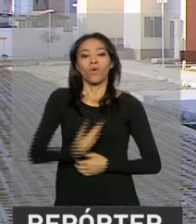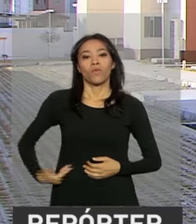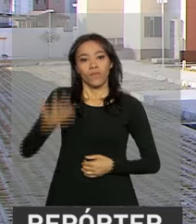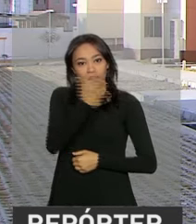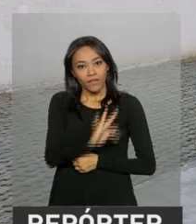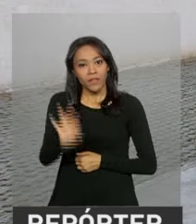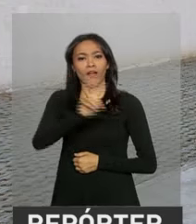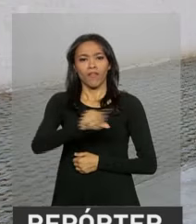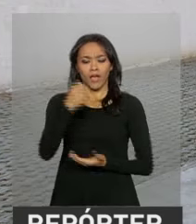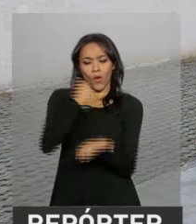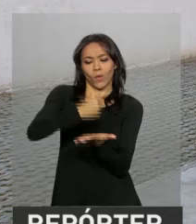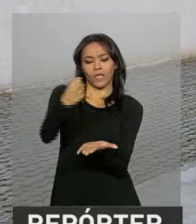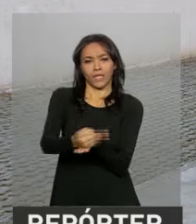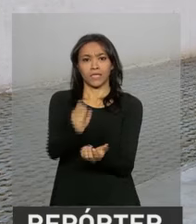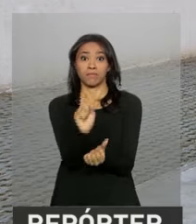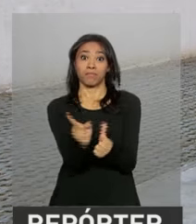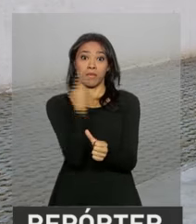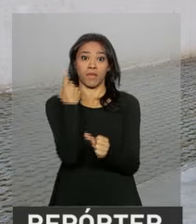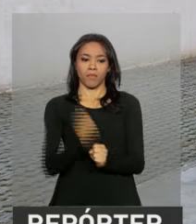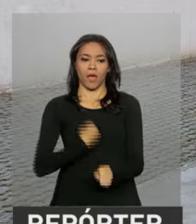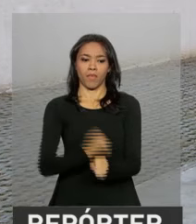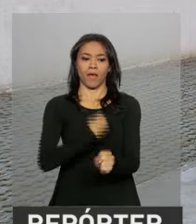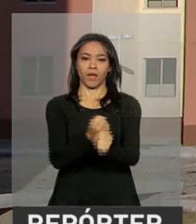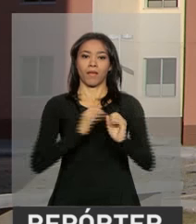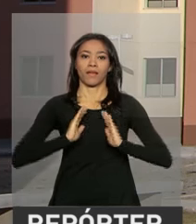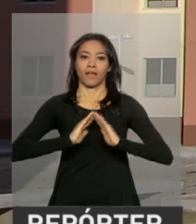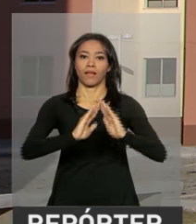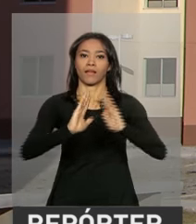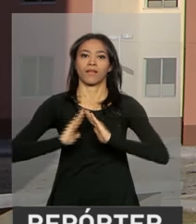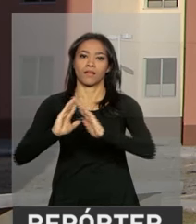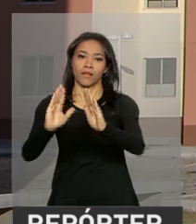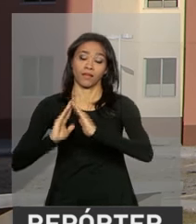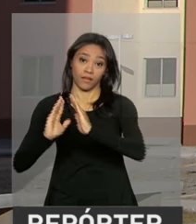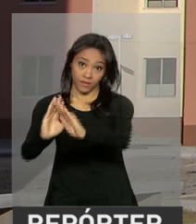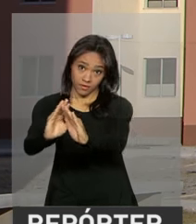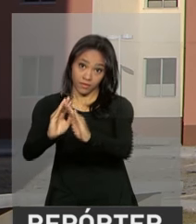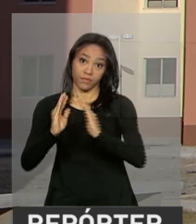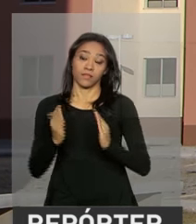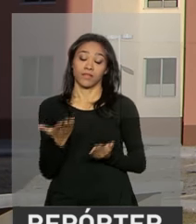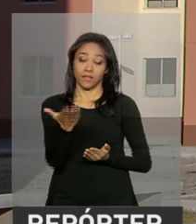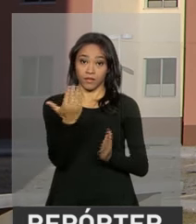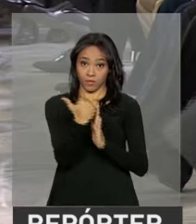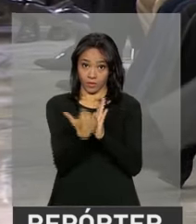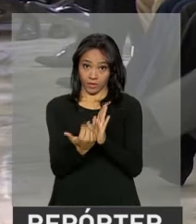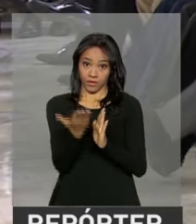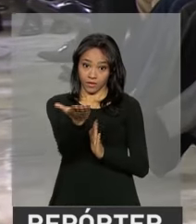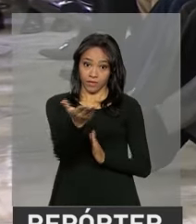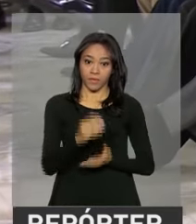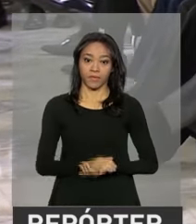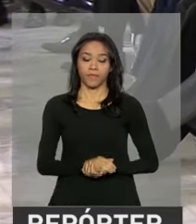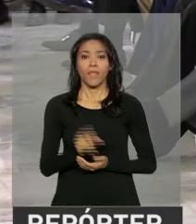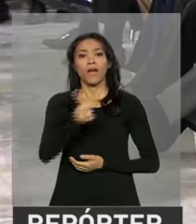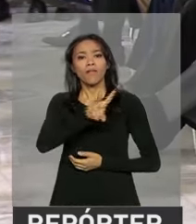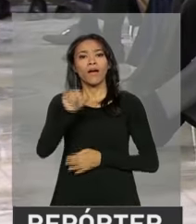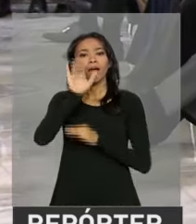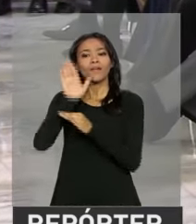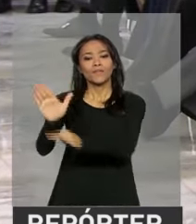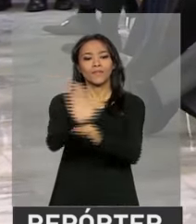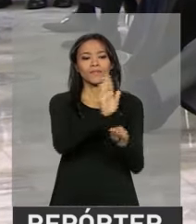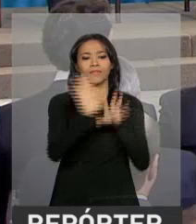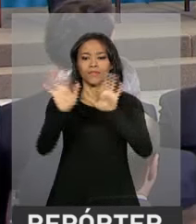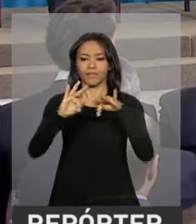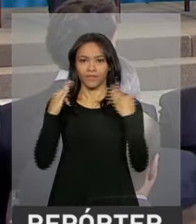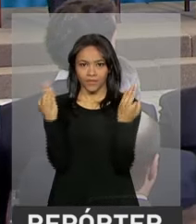contratar a construção das primeiras unidades populares da faixa 1,5 do programa Minha Casa Minha Vida. Vai atender famílias